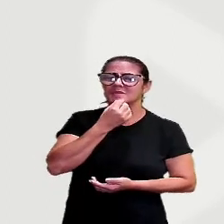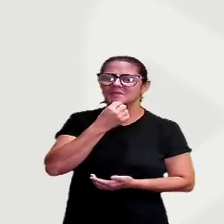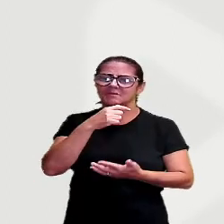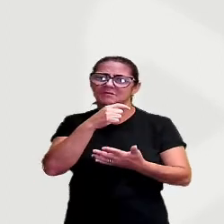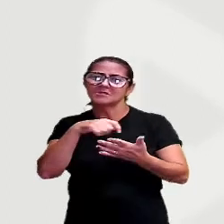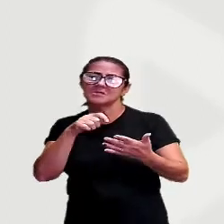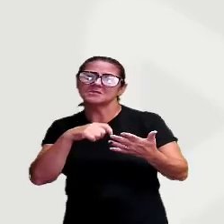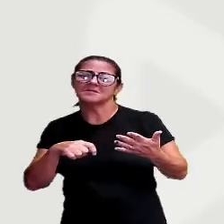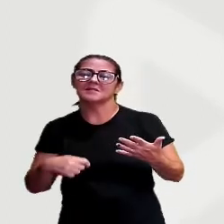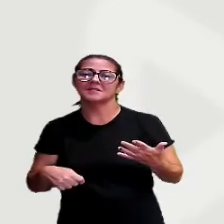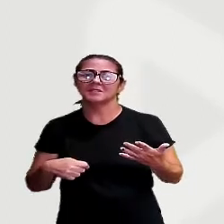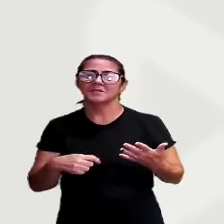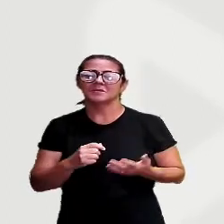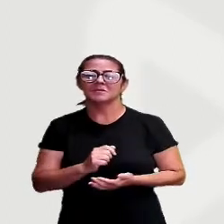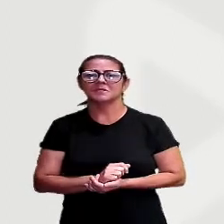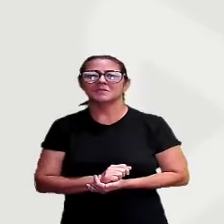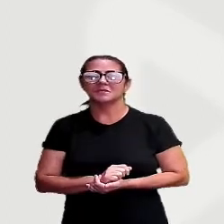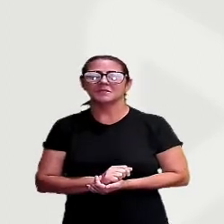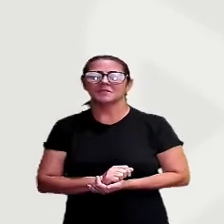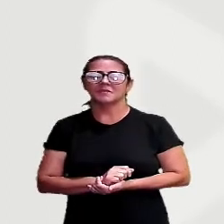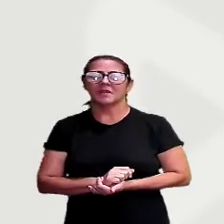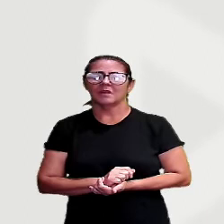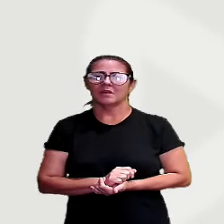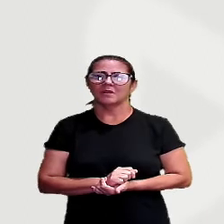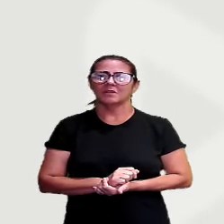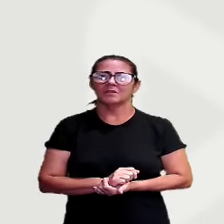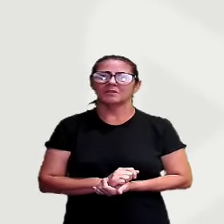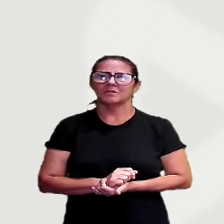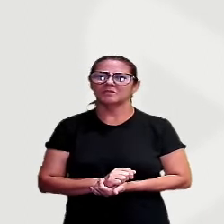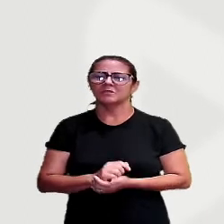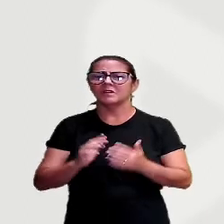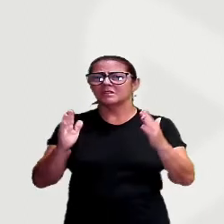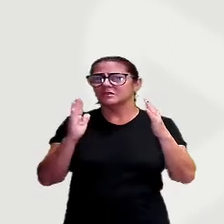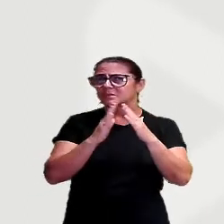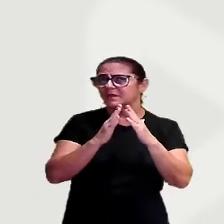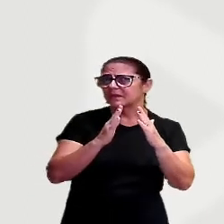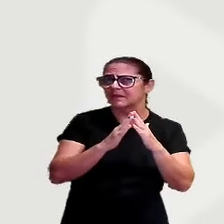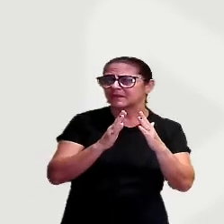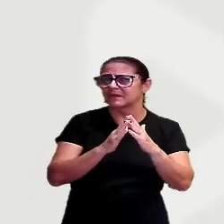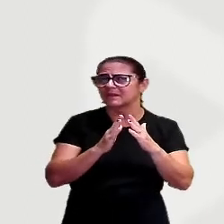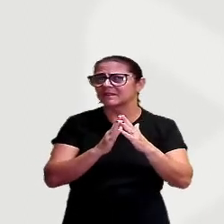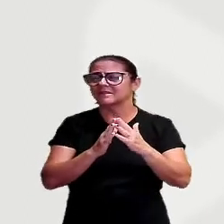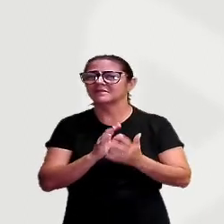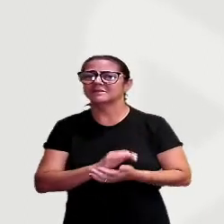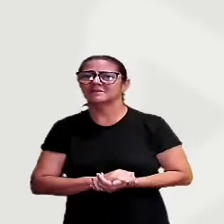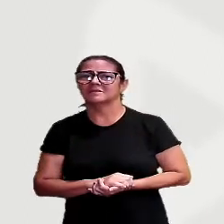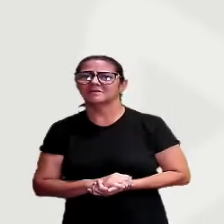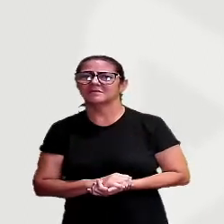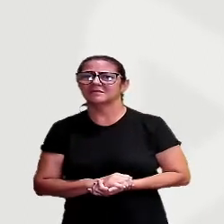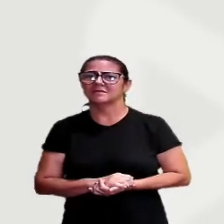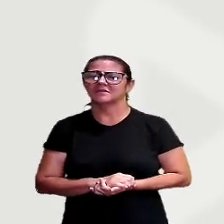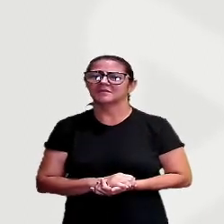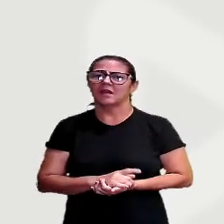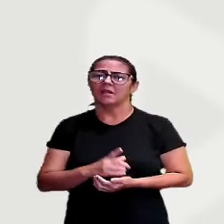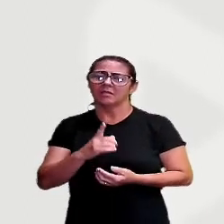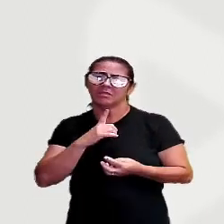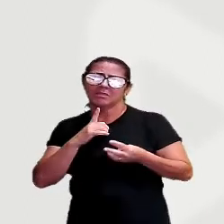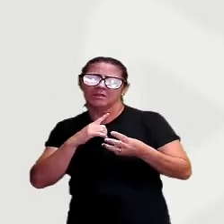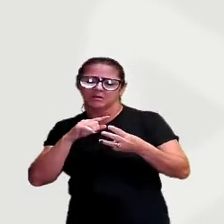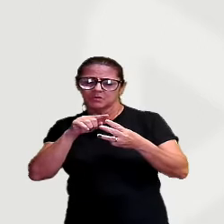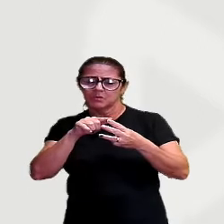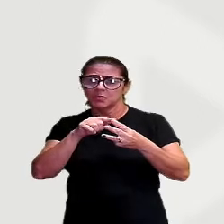escrito, tá? A gente foi aí nas palavras-chave. Fala sobre a house, a casa. Temos aí o man, o dog e o cat.